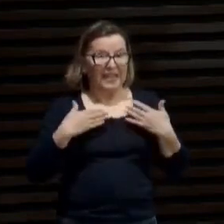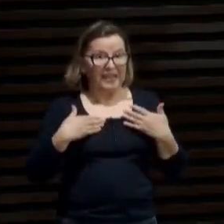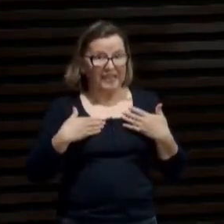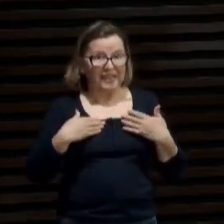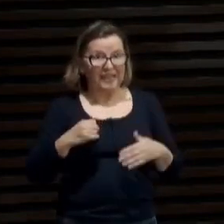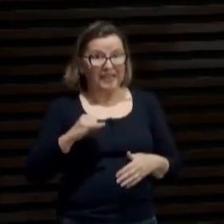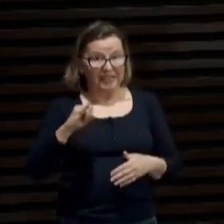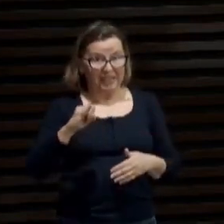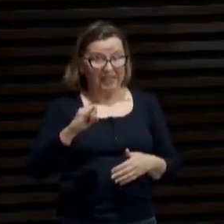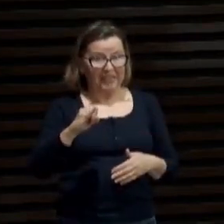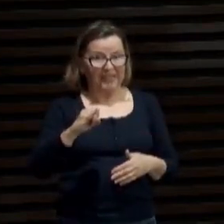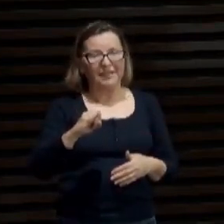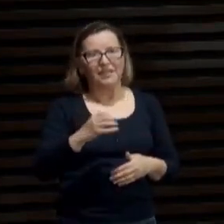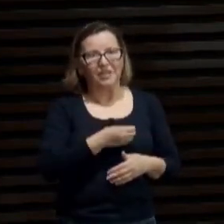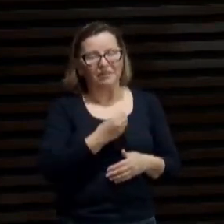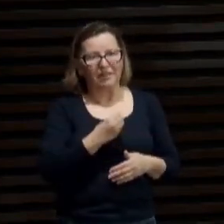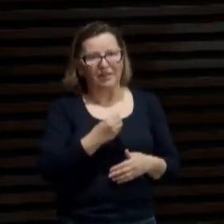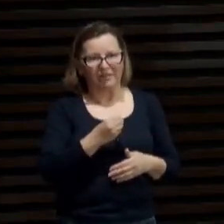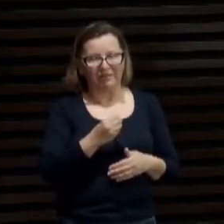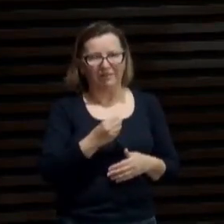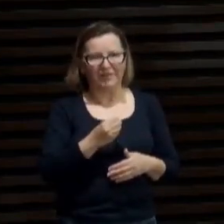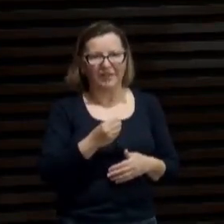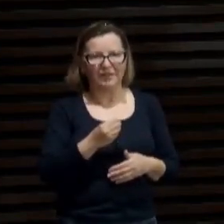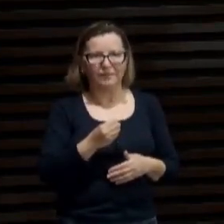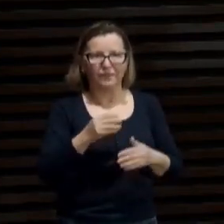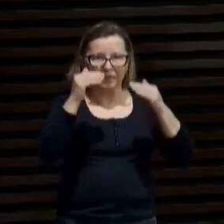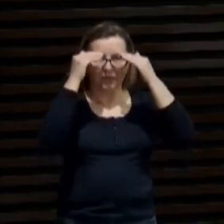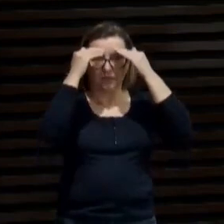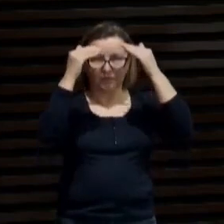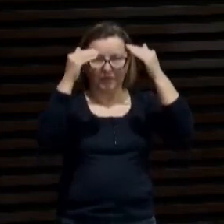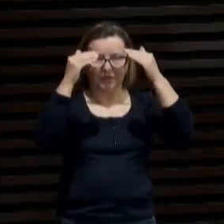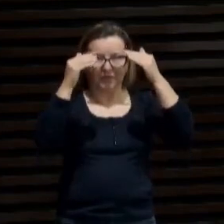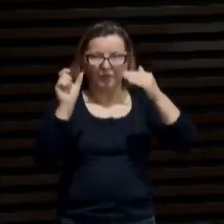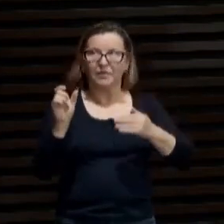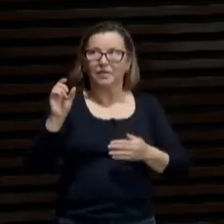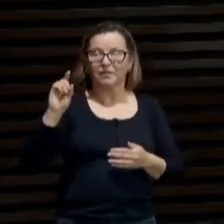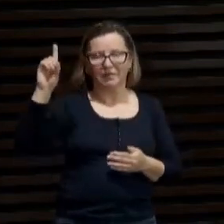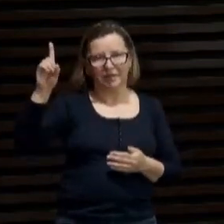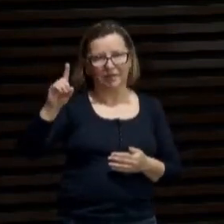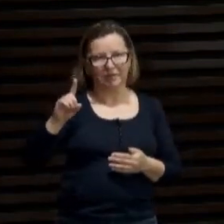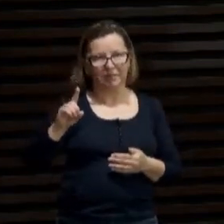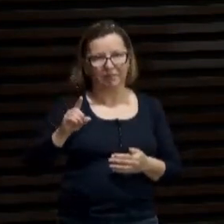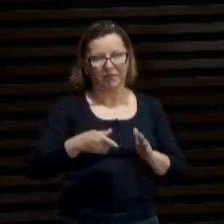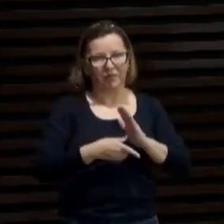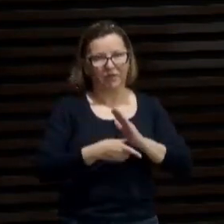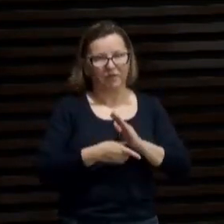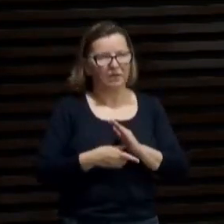Pai. Caso contrário, você vai andar com um sentimento de culpa, de inadequação, e a tristeza,